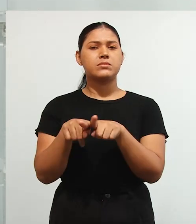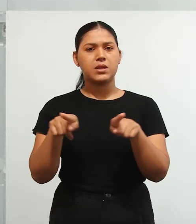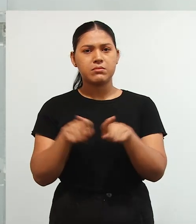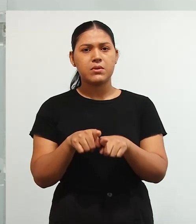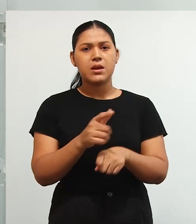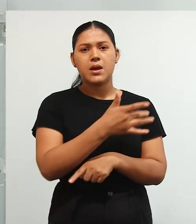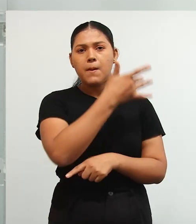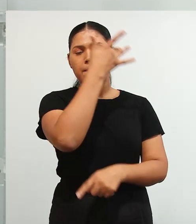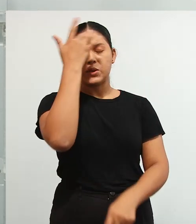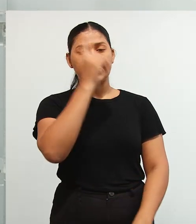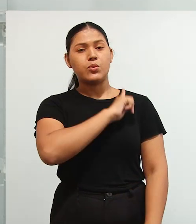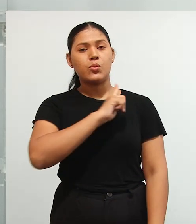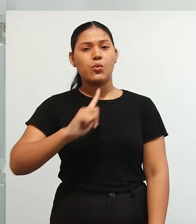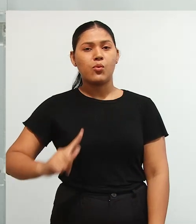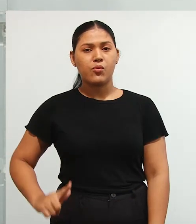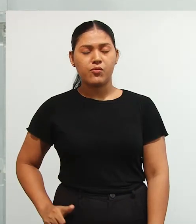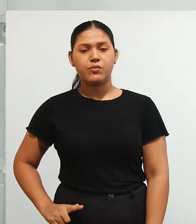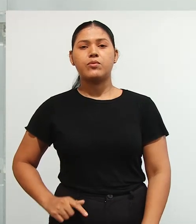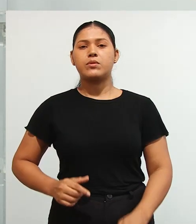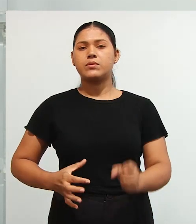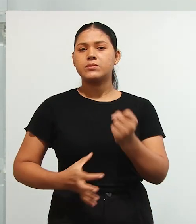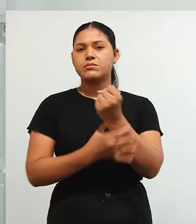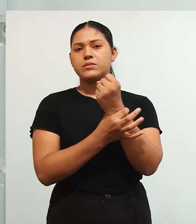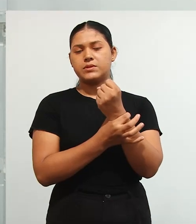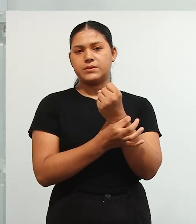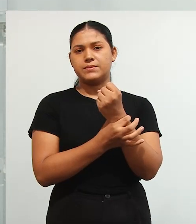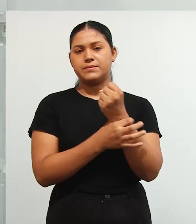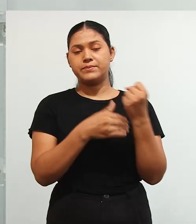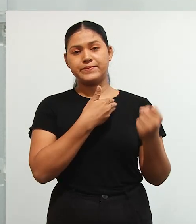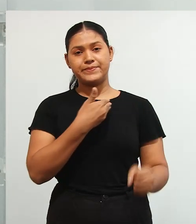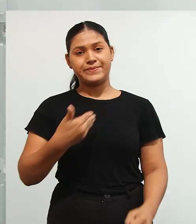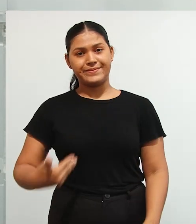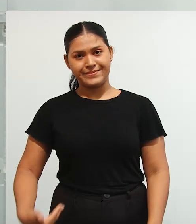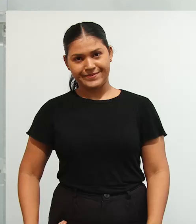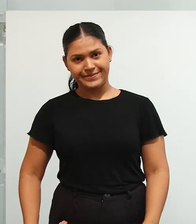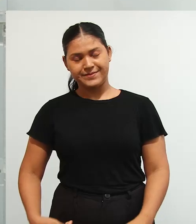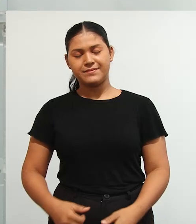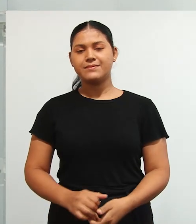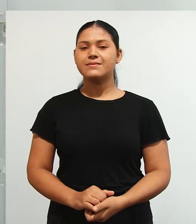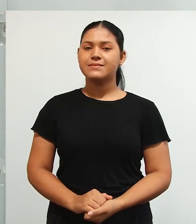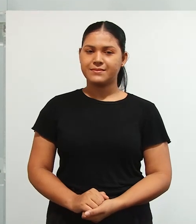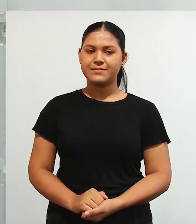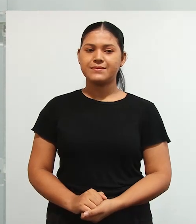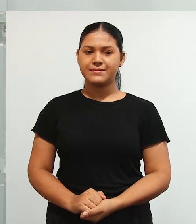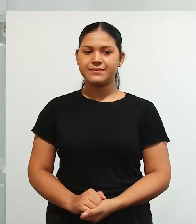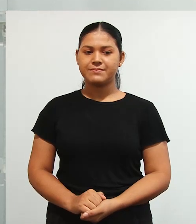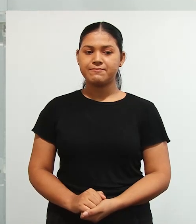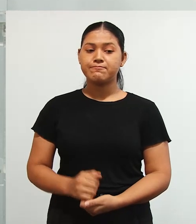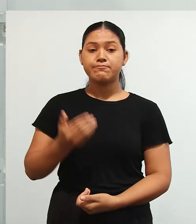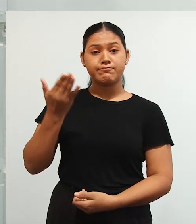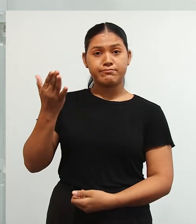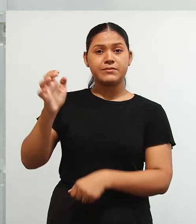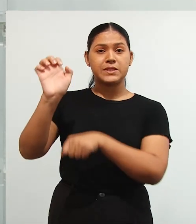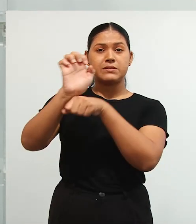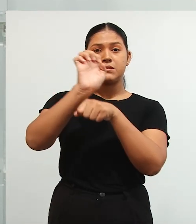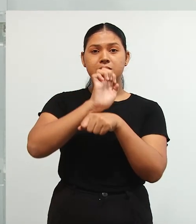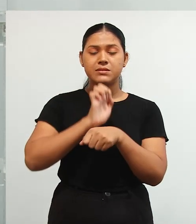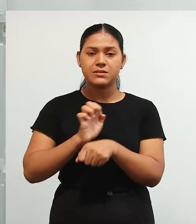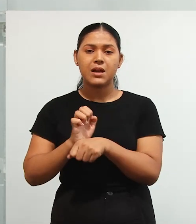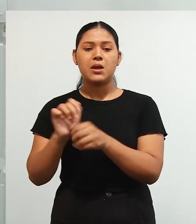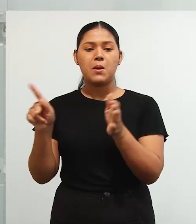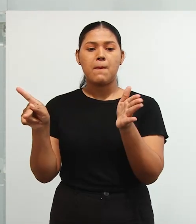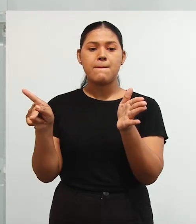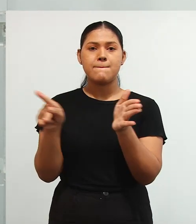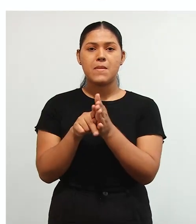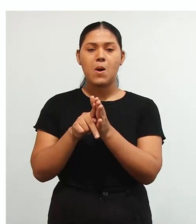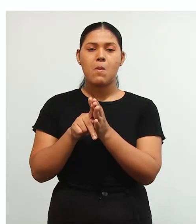dos gestores da política pública de um modo geral. Aí você vai encontrar os estados que integram A Amazônia.